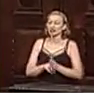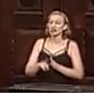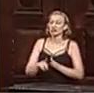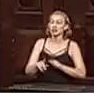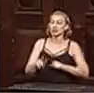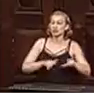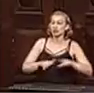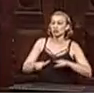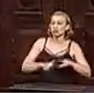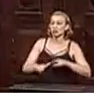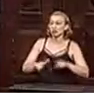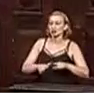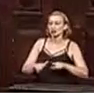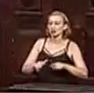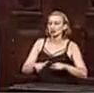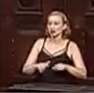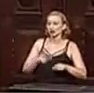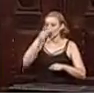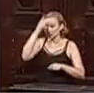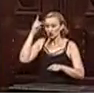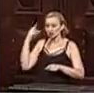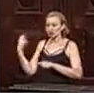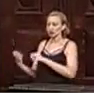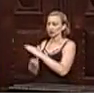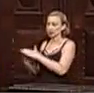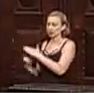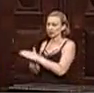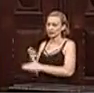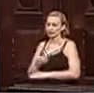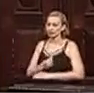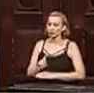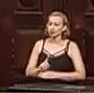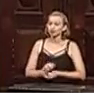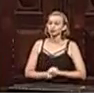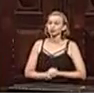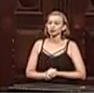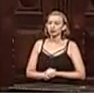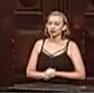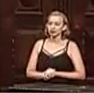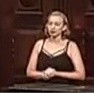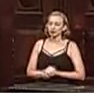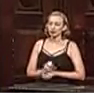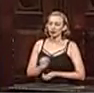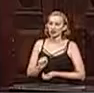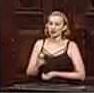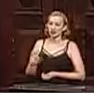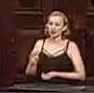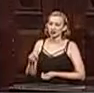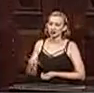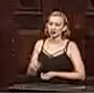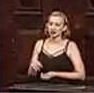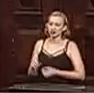força, toda a solidariedade à luta de trabalhadores e trabalhadoras da CSN de Volta Redonda.